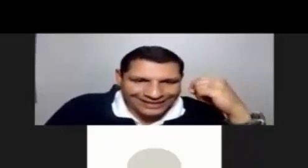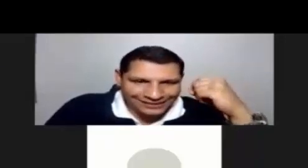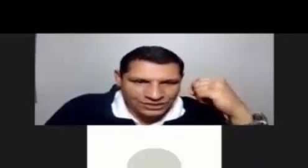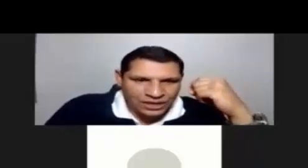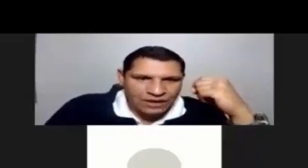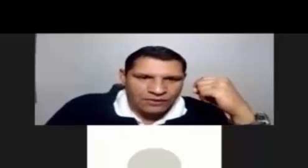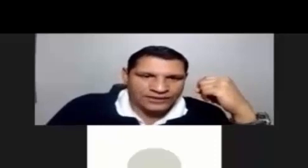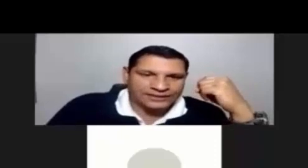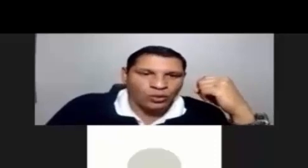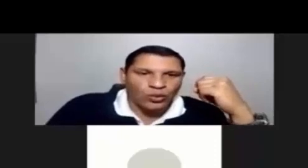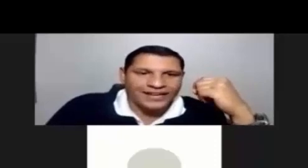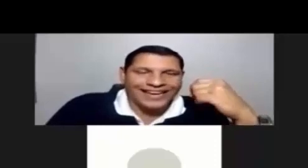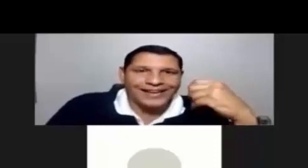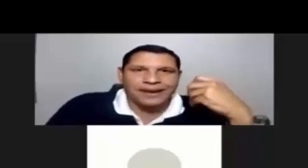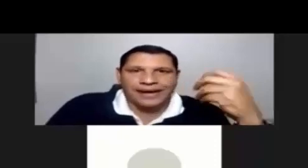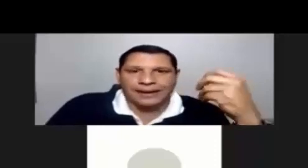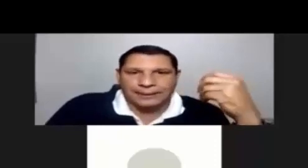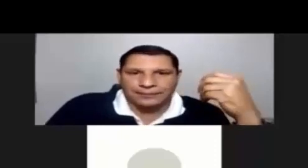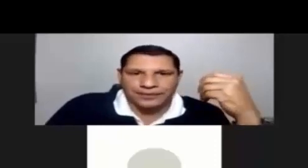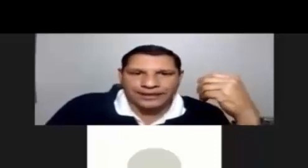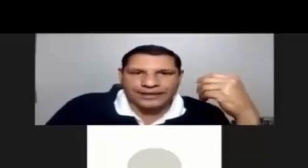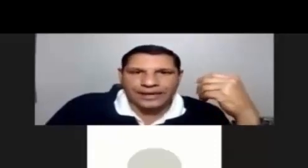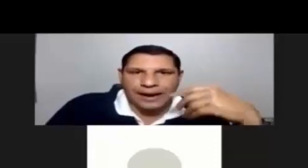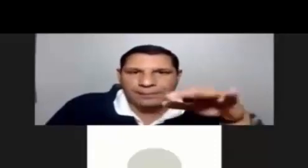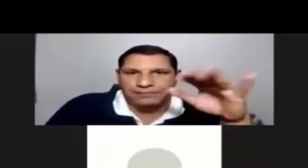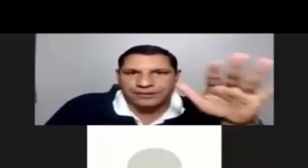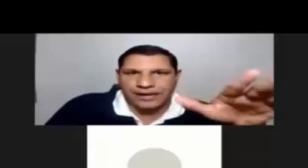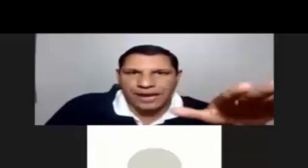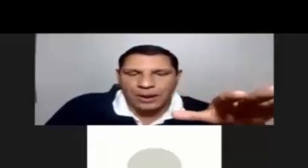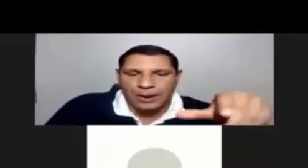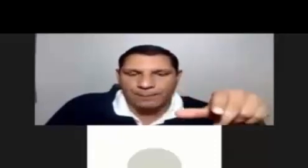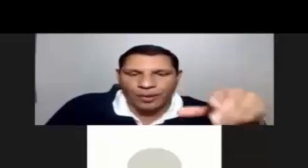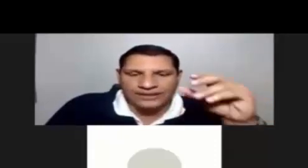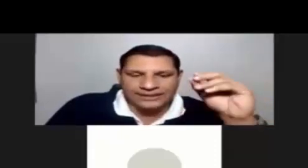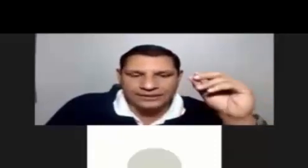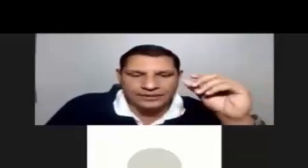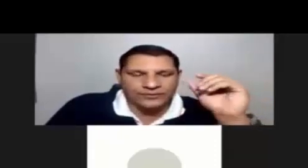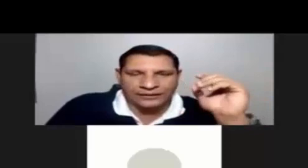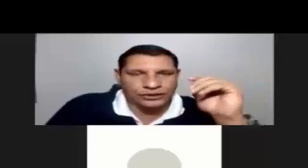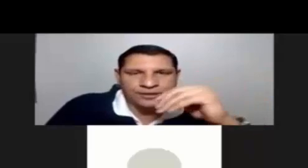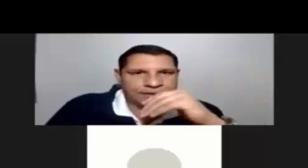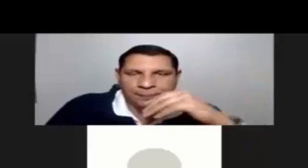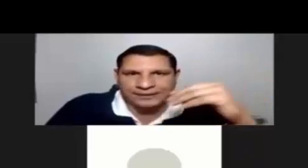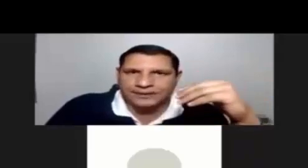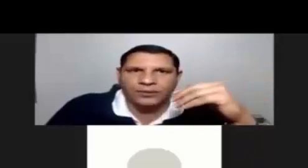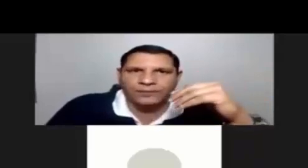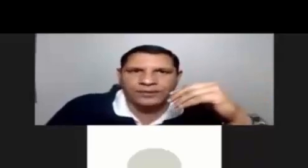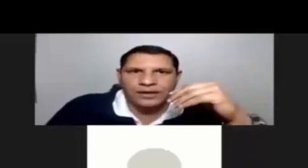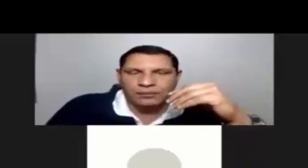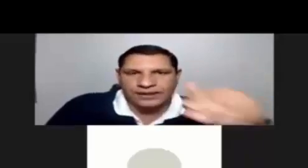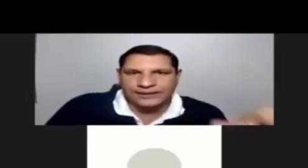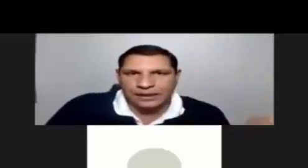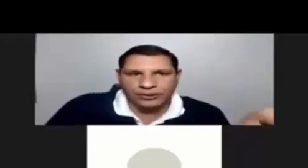condenadas então o queimar queimar pode ser diversos tipos de interpretação